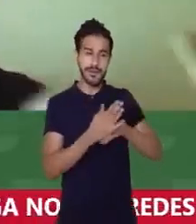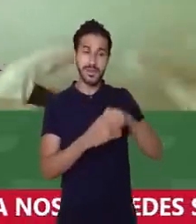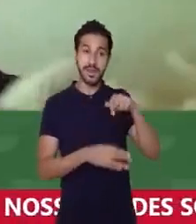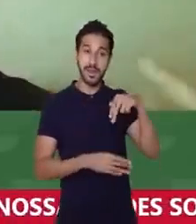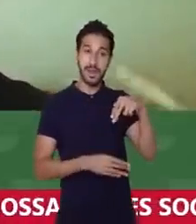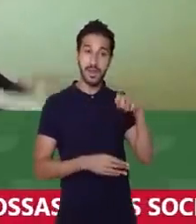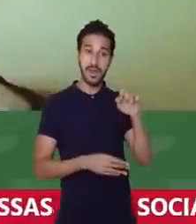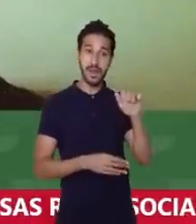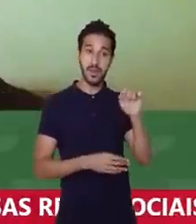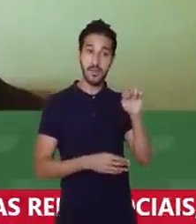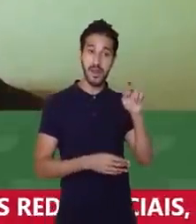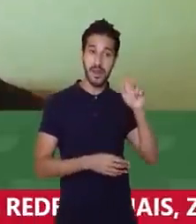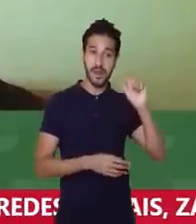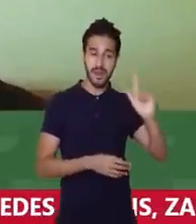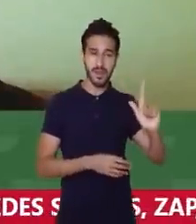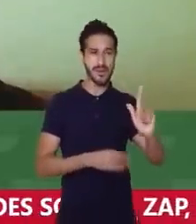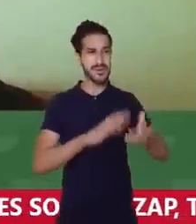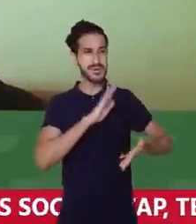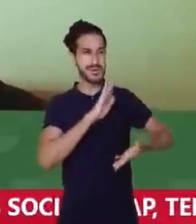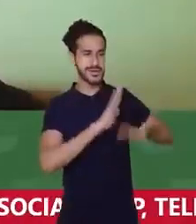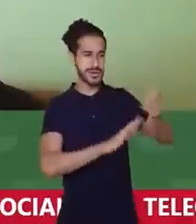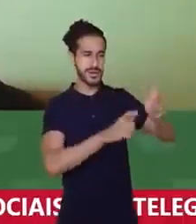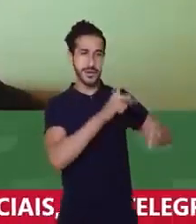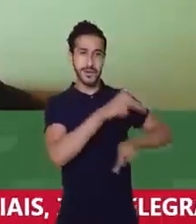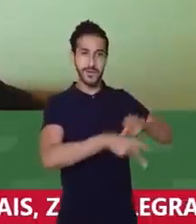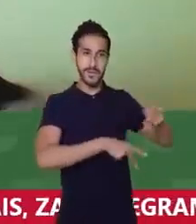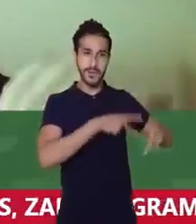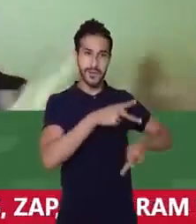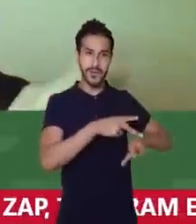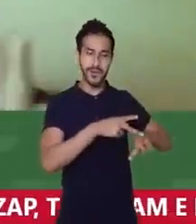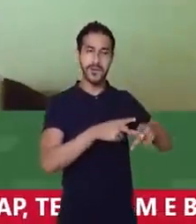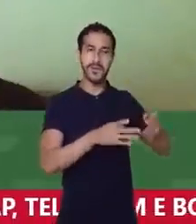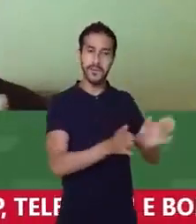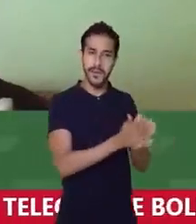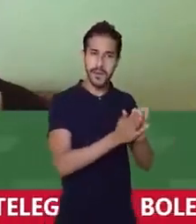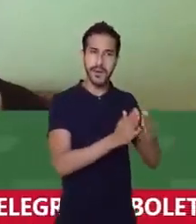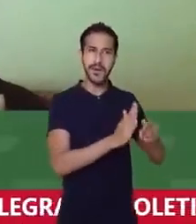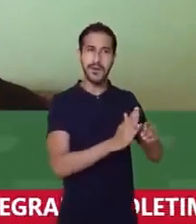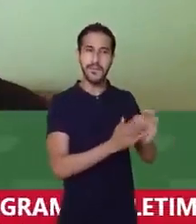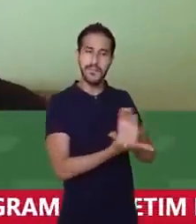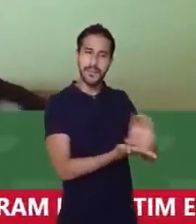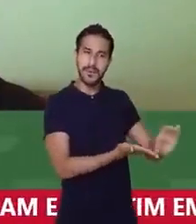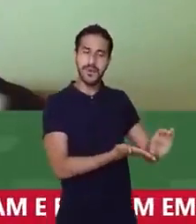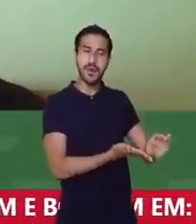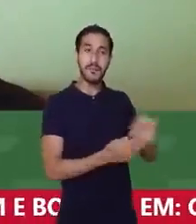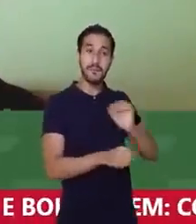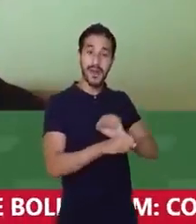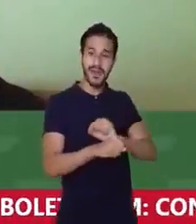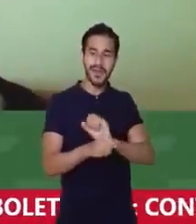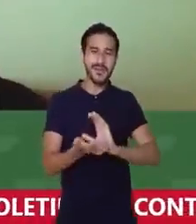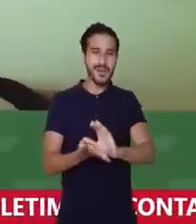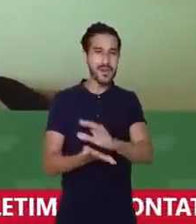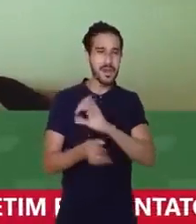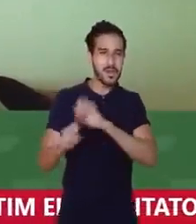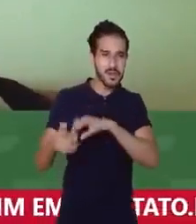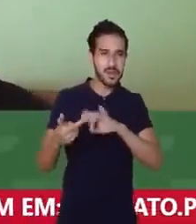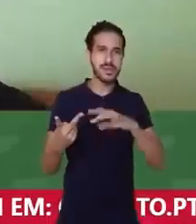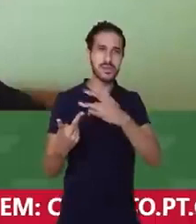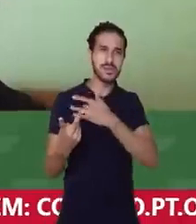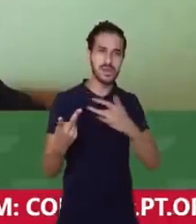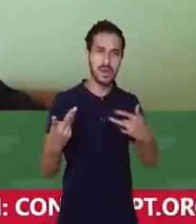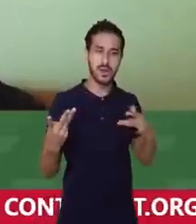seja, tirar os pobres do orçamento, congelar os gastos em educação,